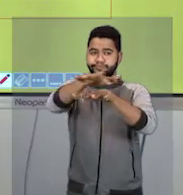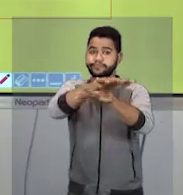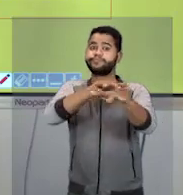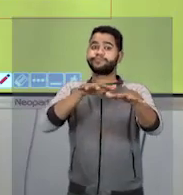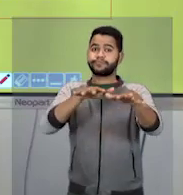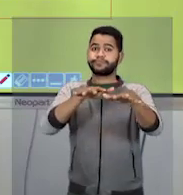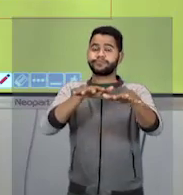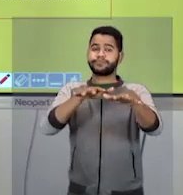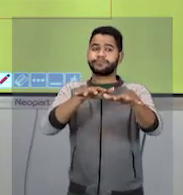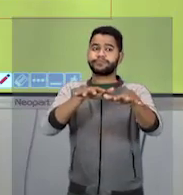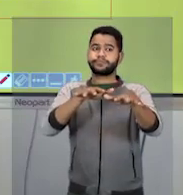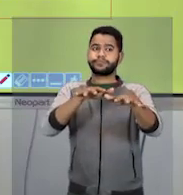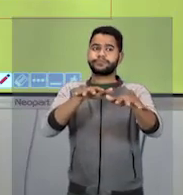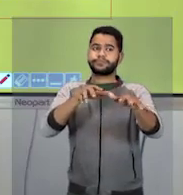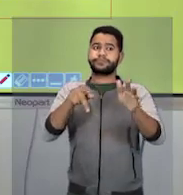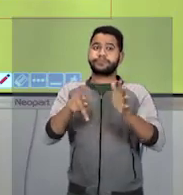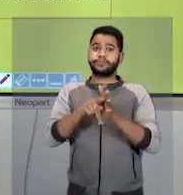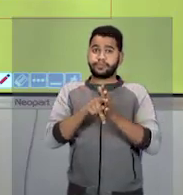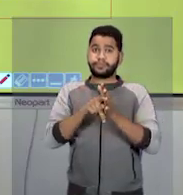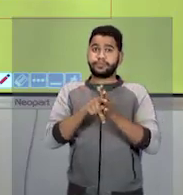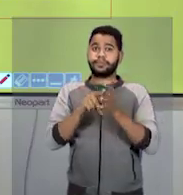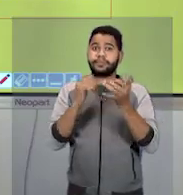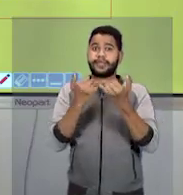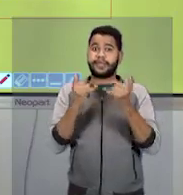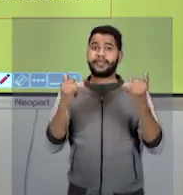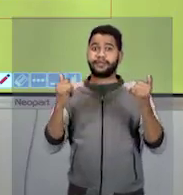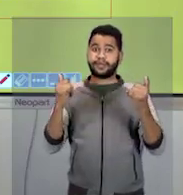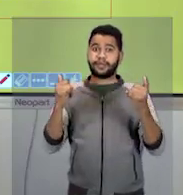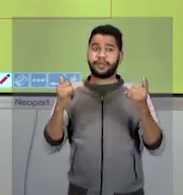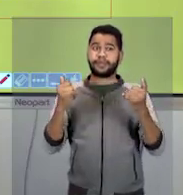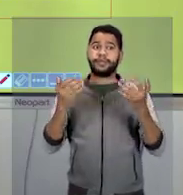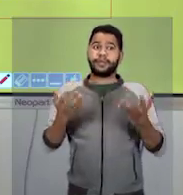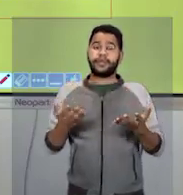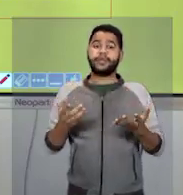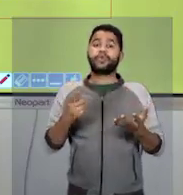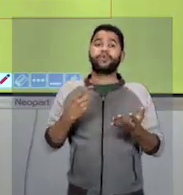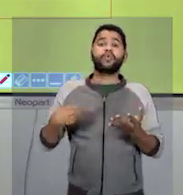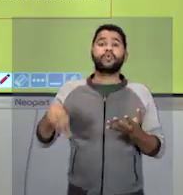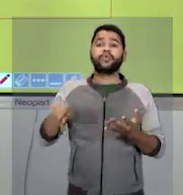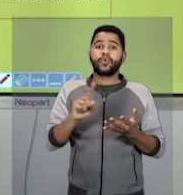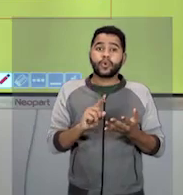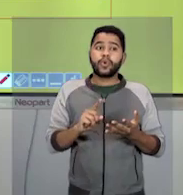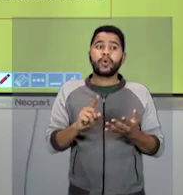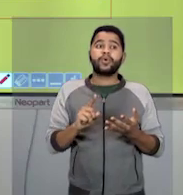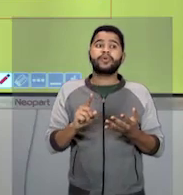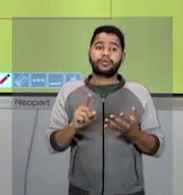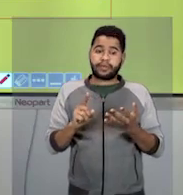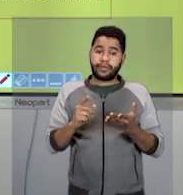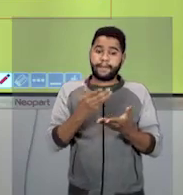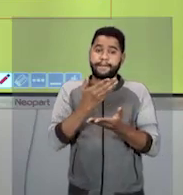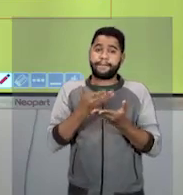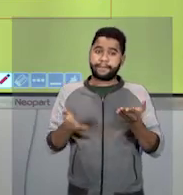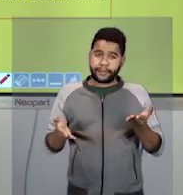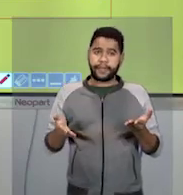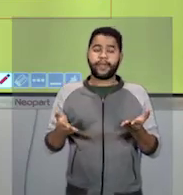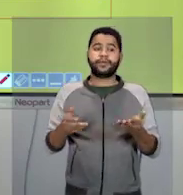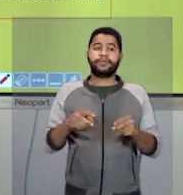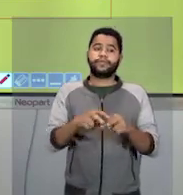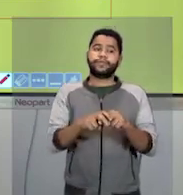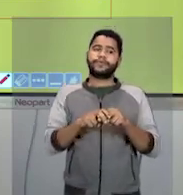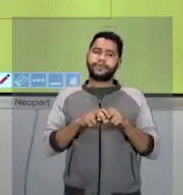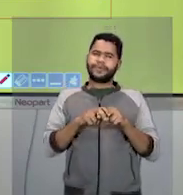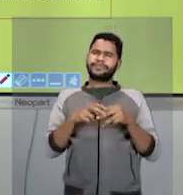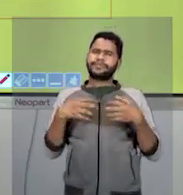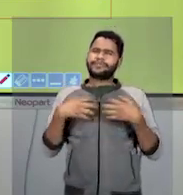fazemos a cessão dessa energia para o ambiente, nós estamos perdendo energia para o ambiente. Por isso temos